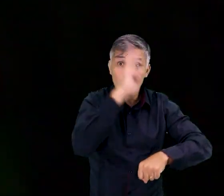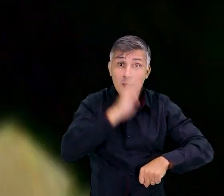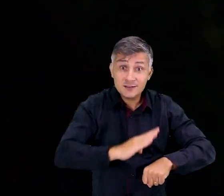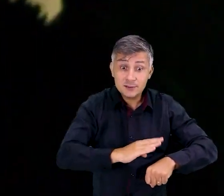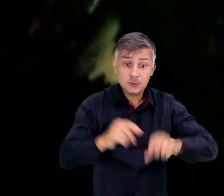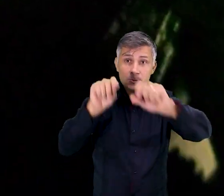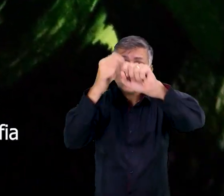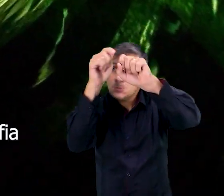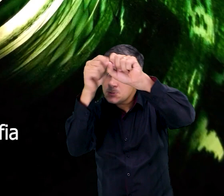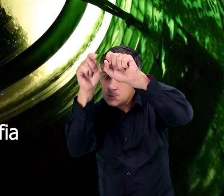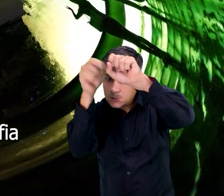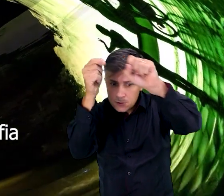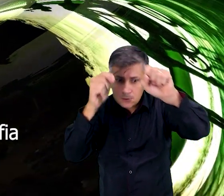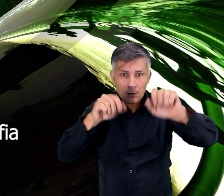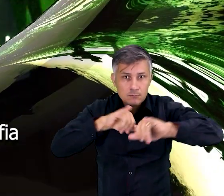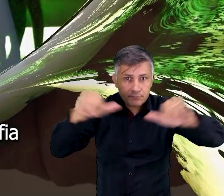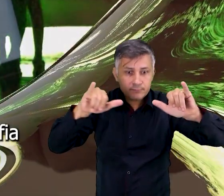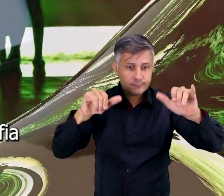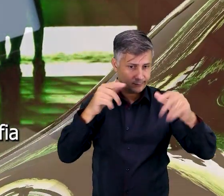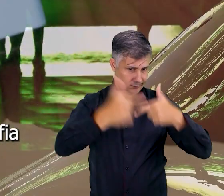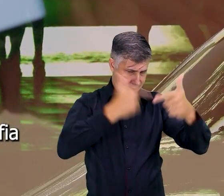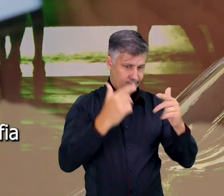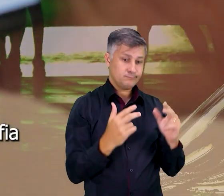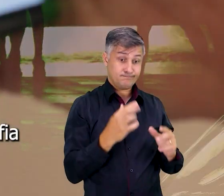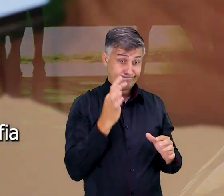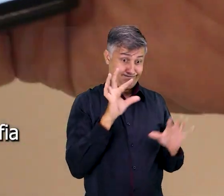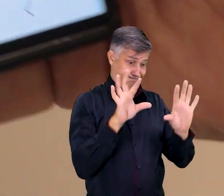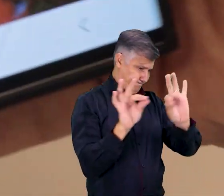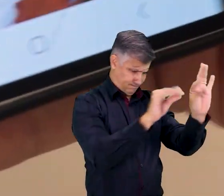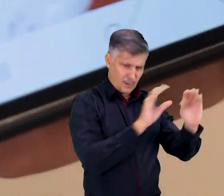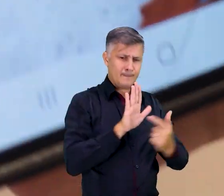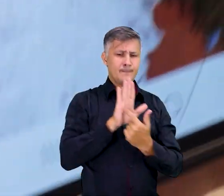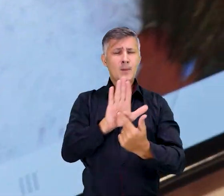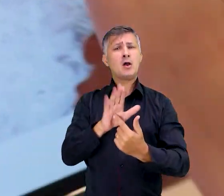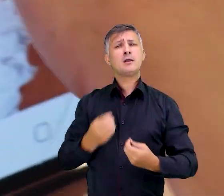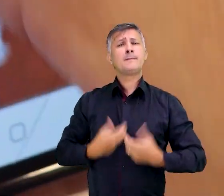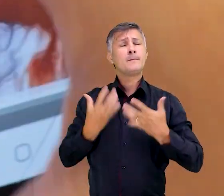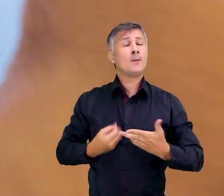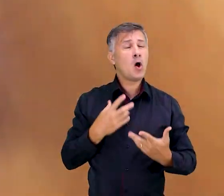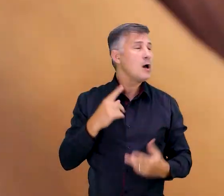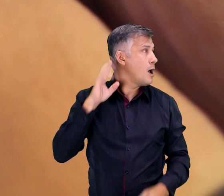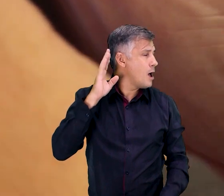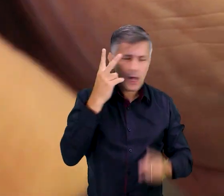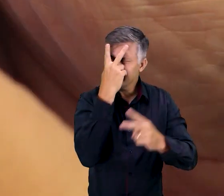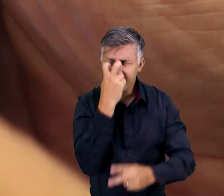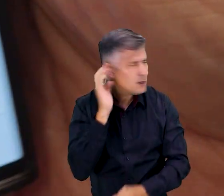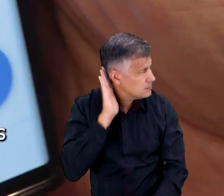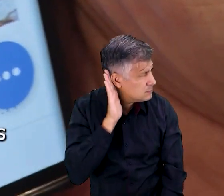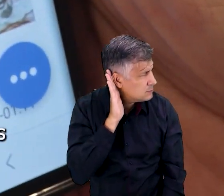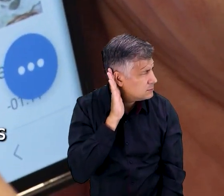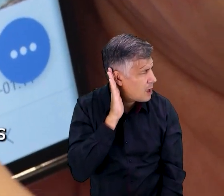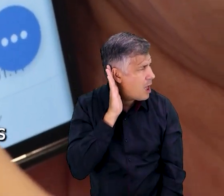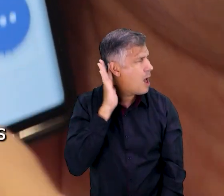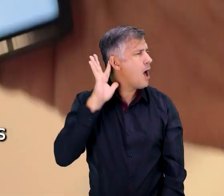tela. Ao publicar esse trabalho, ele pode ainda descrever a sua expografia com poesia em áudio para cegos,